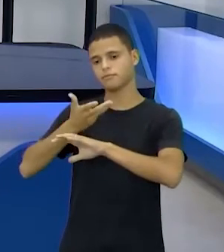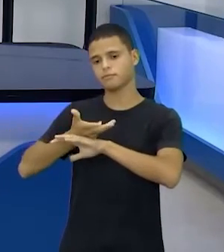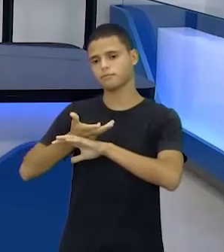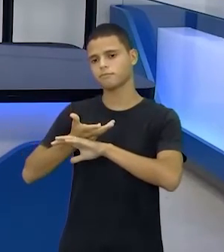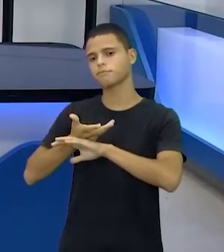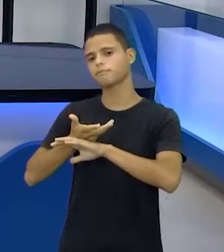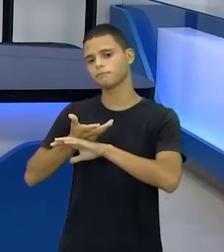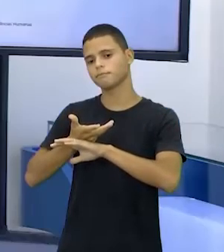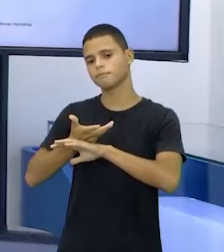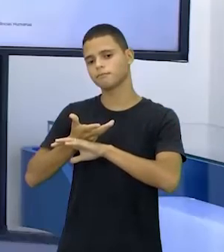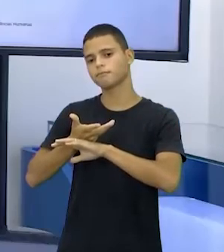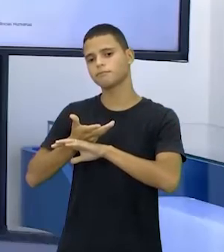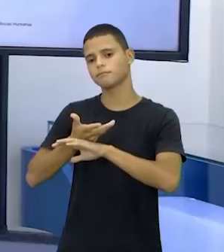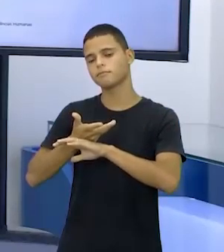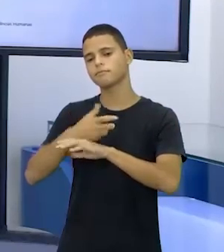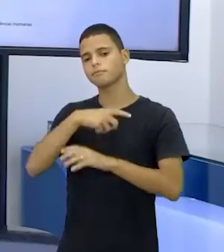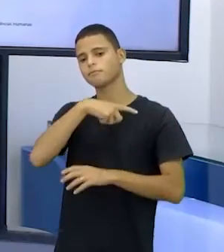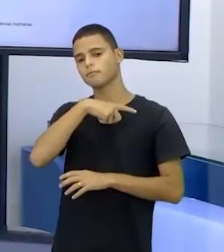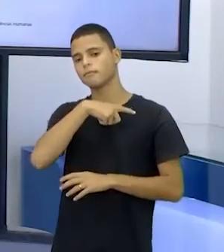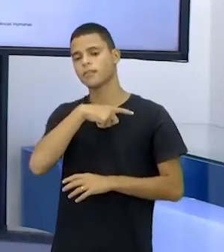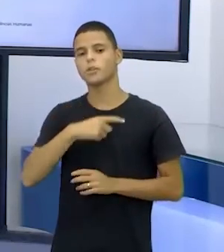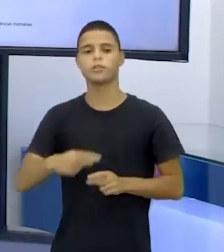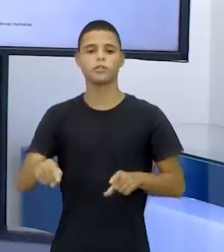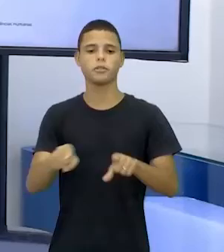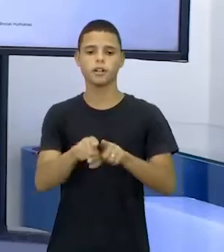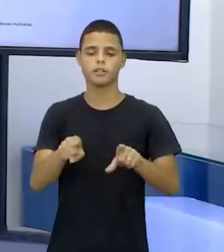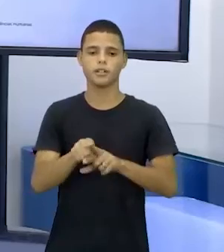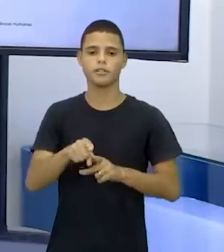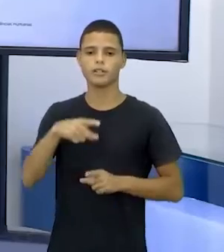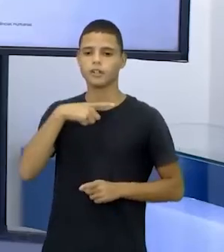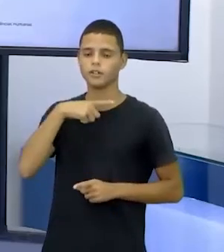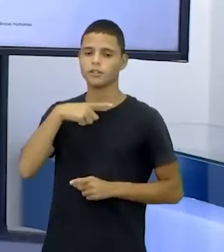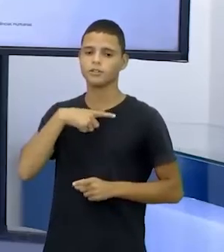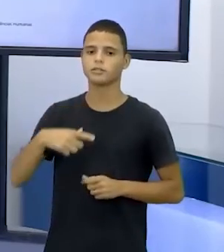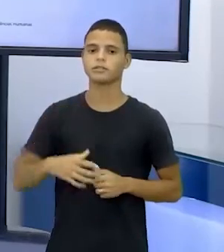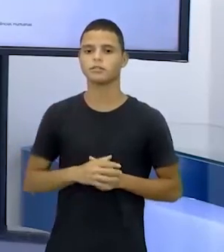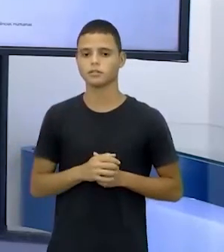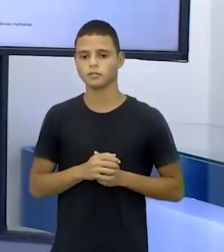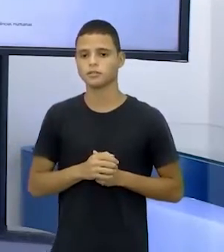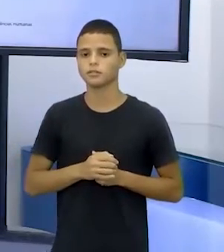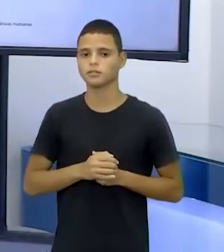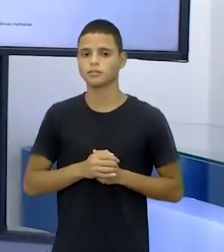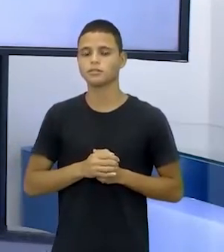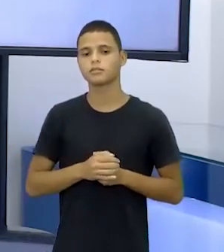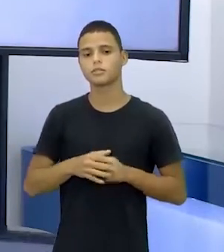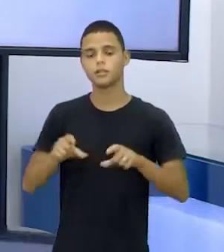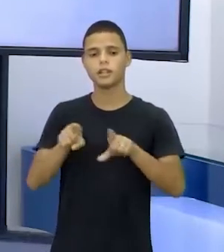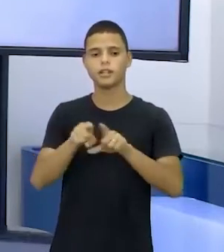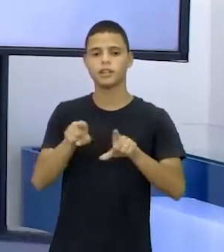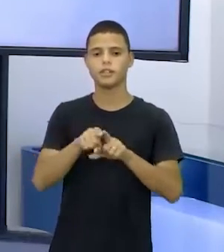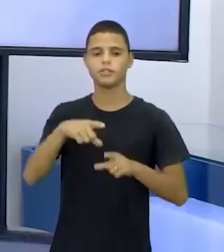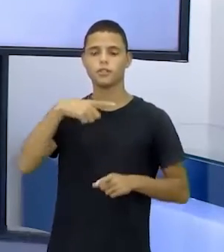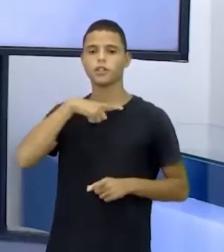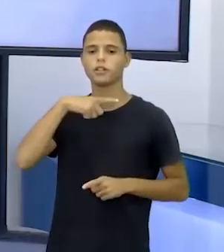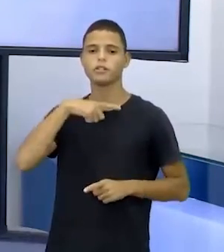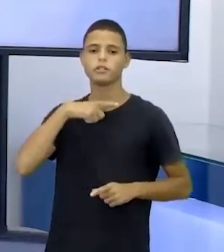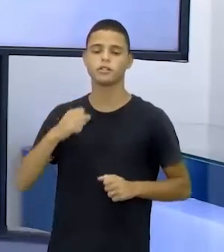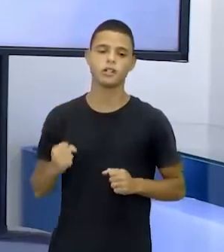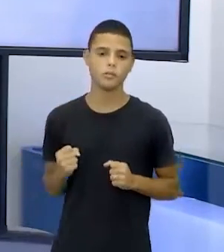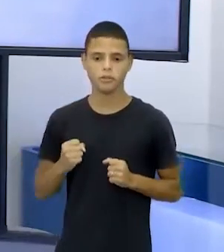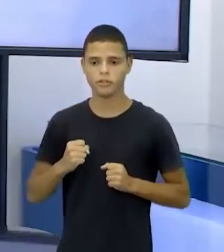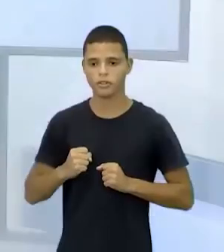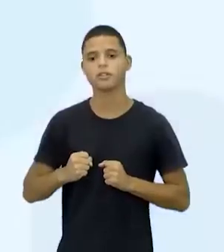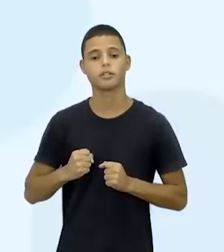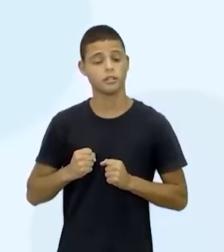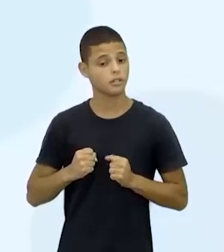engraçado que assim, a gente falou de Tai Chi Chuan, fica aquela pulguinha, eita, será que vai ter? Vamos ver agora, vamos